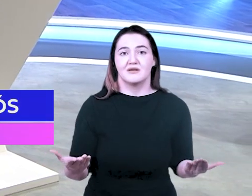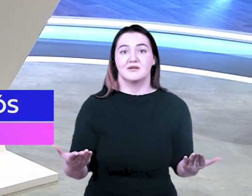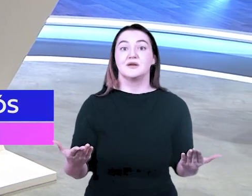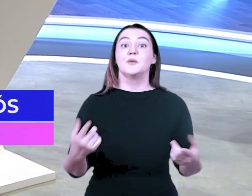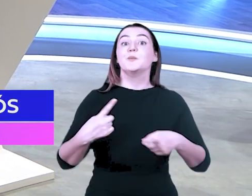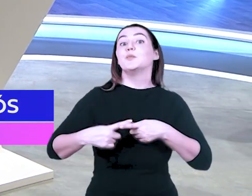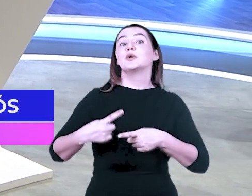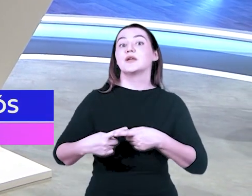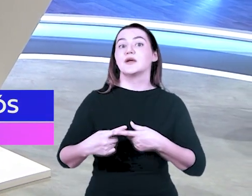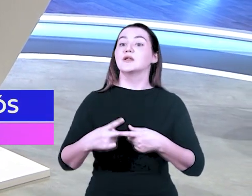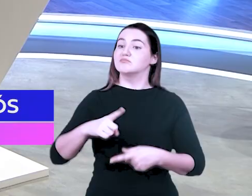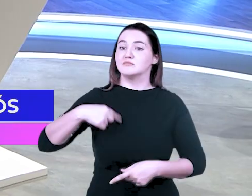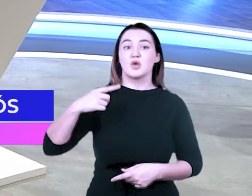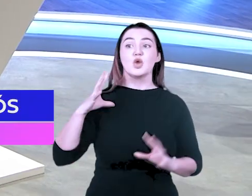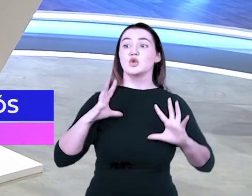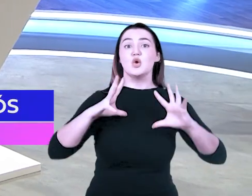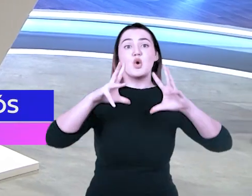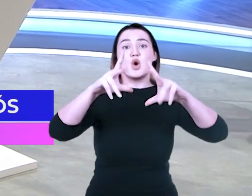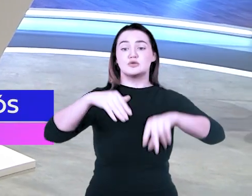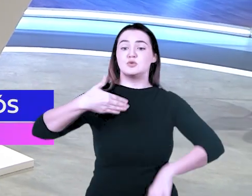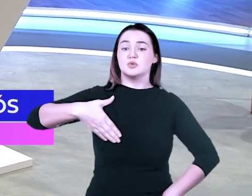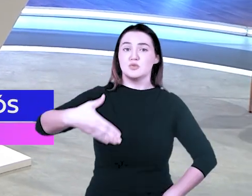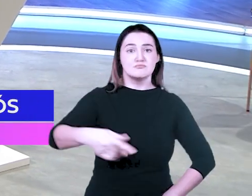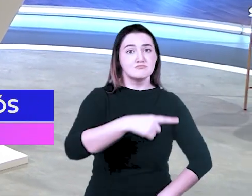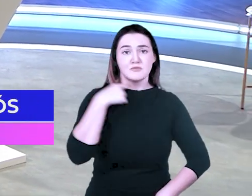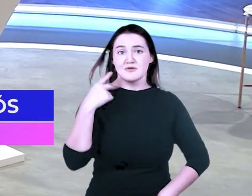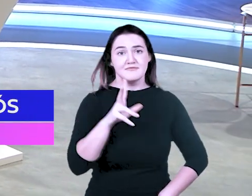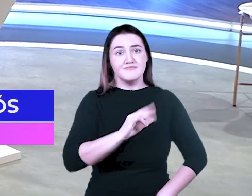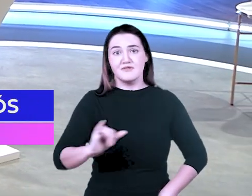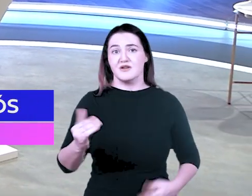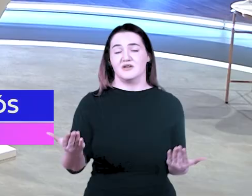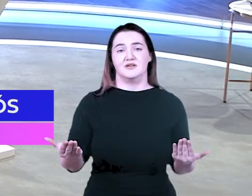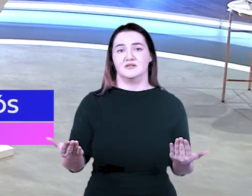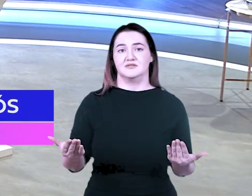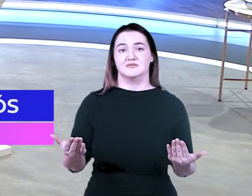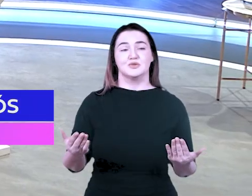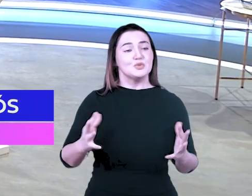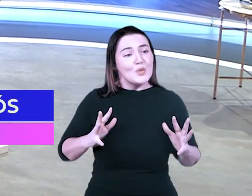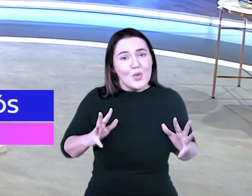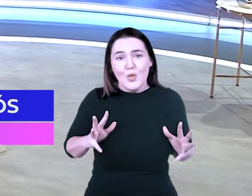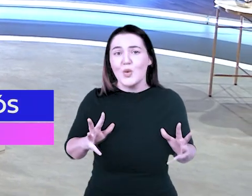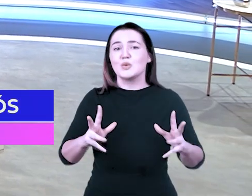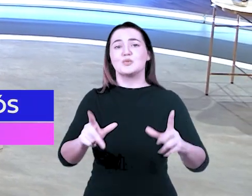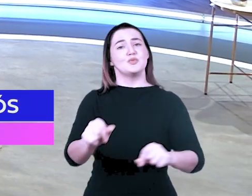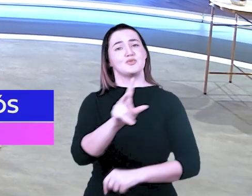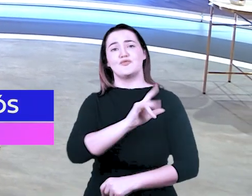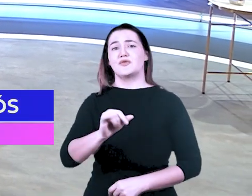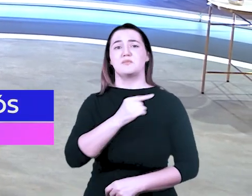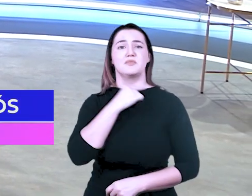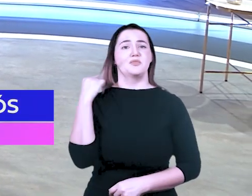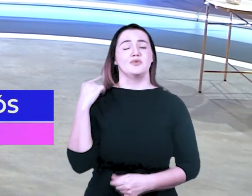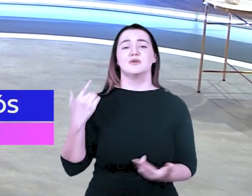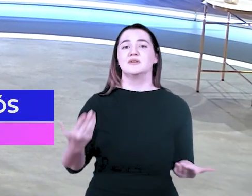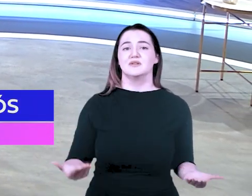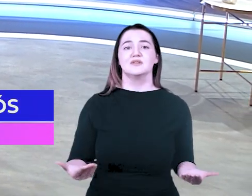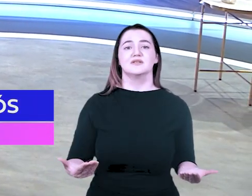não voltar antes, nós vamos nos deparar com a morte. Ela vai nos